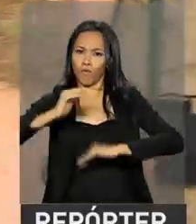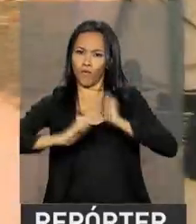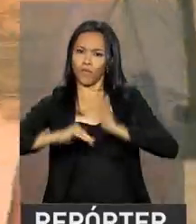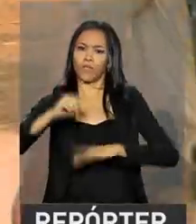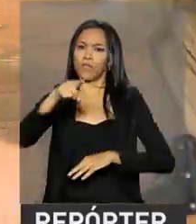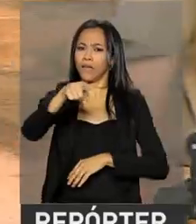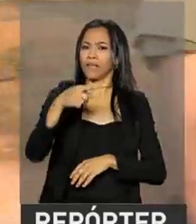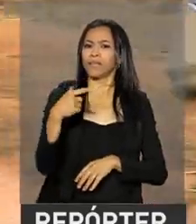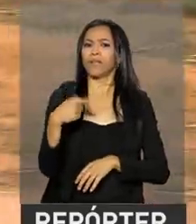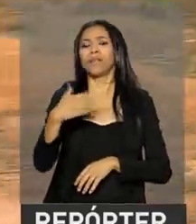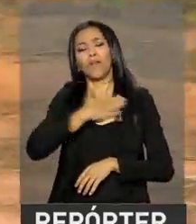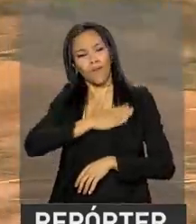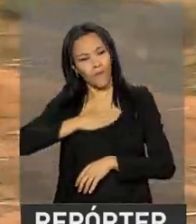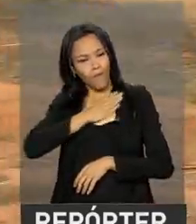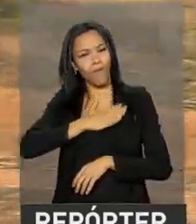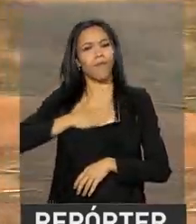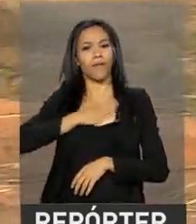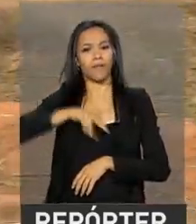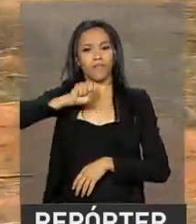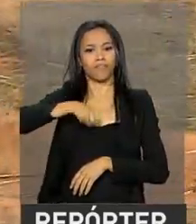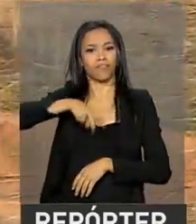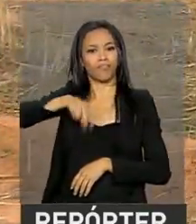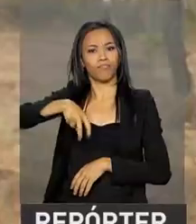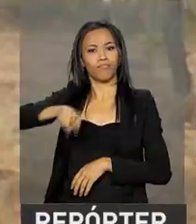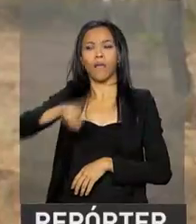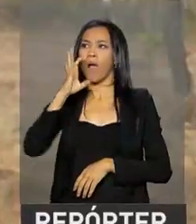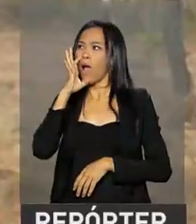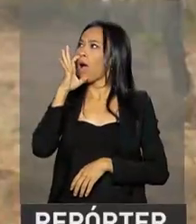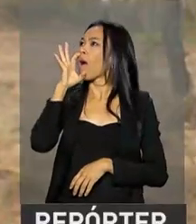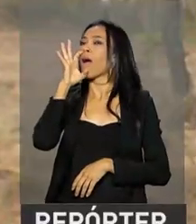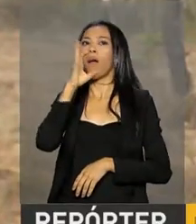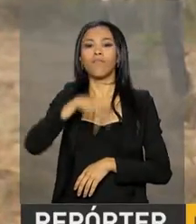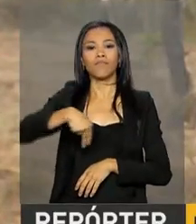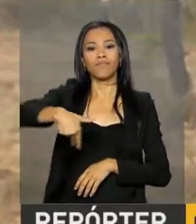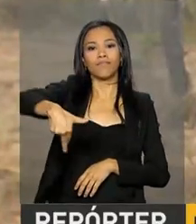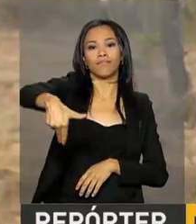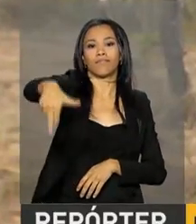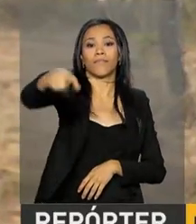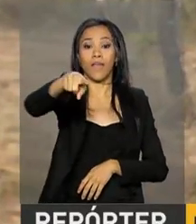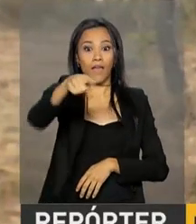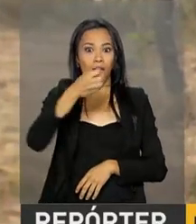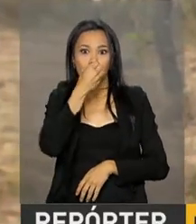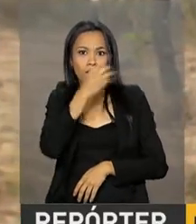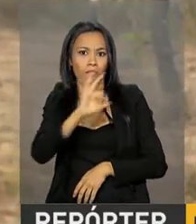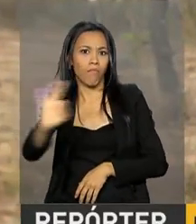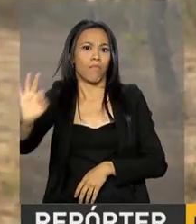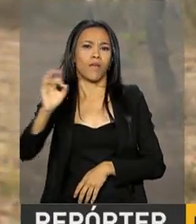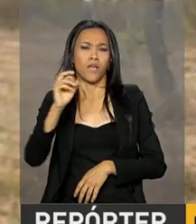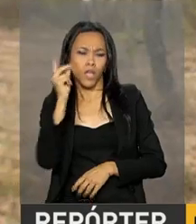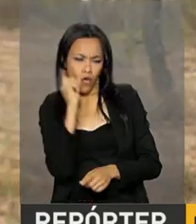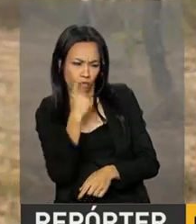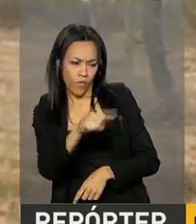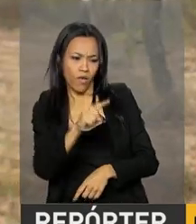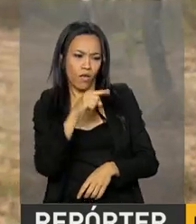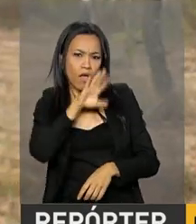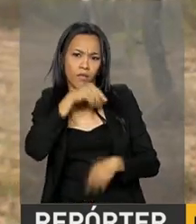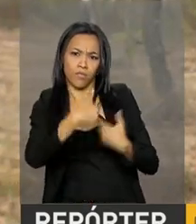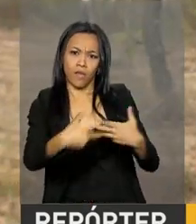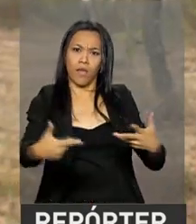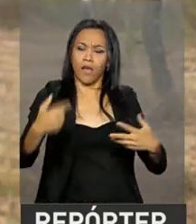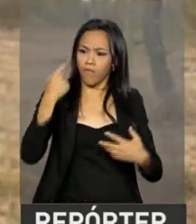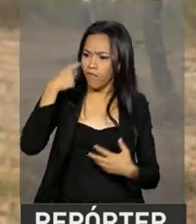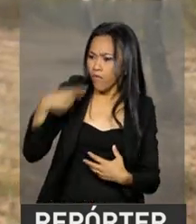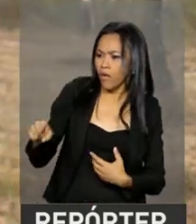não perde a chance de fazer uma caminhada na natureza. É uma aventura. A gente encontra, às vezes, animais, a gente encontra coisas que a gente não